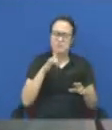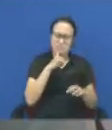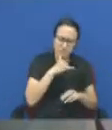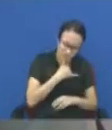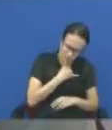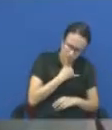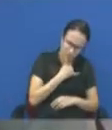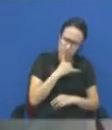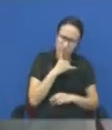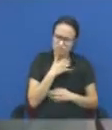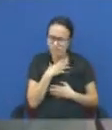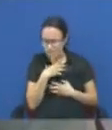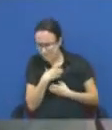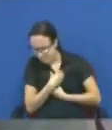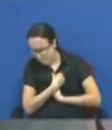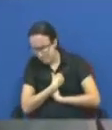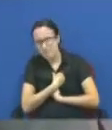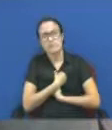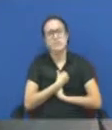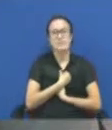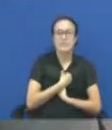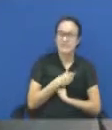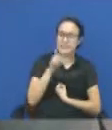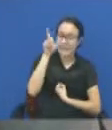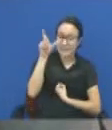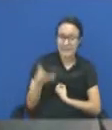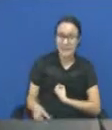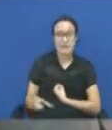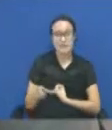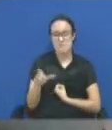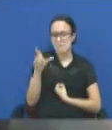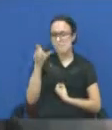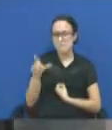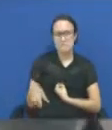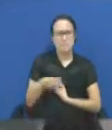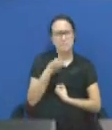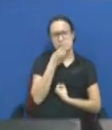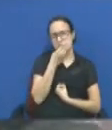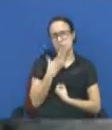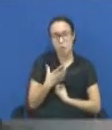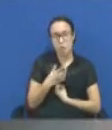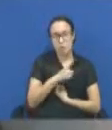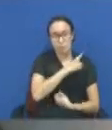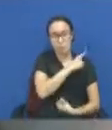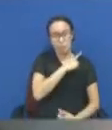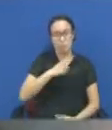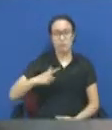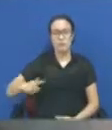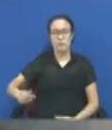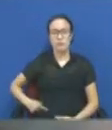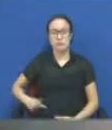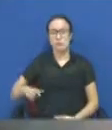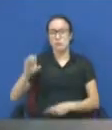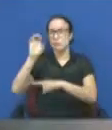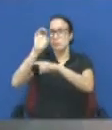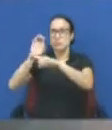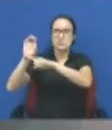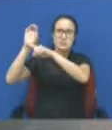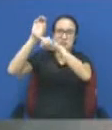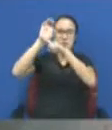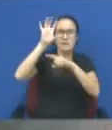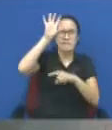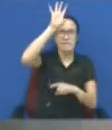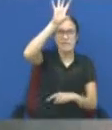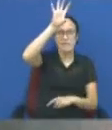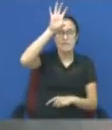tristes. Era uma pessoa que governou o Estado, governador mais bem